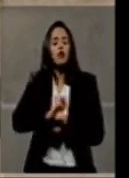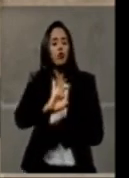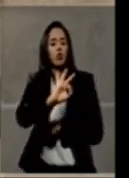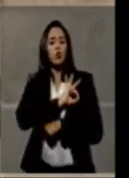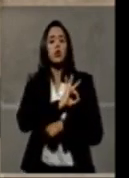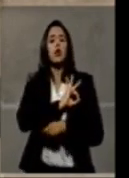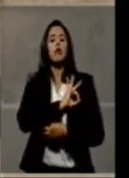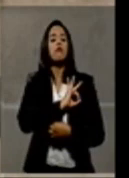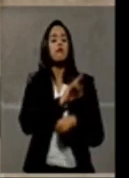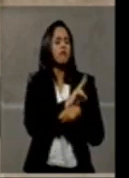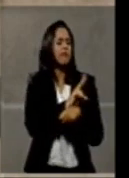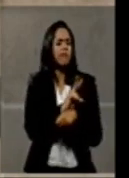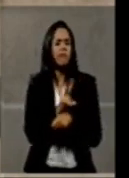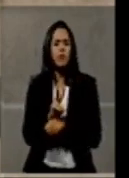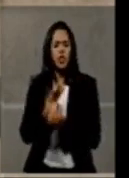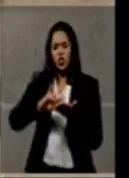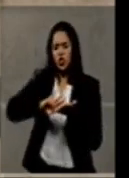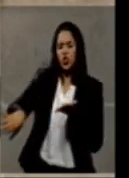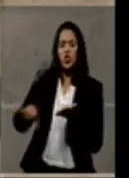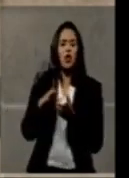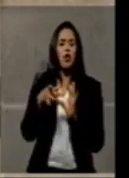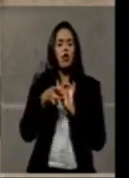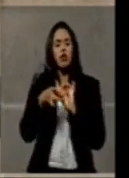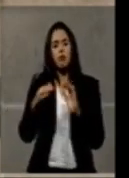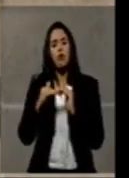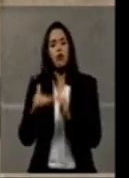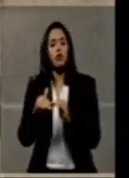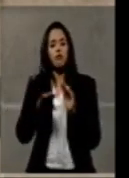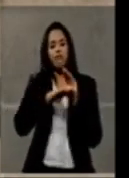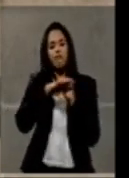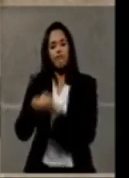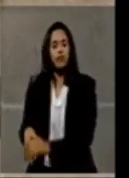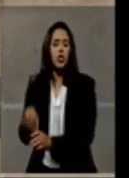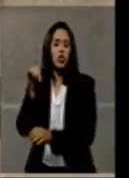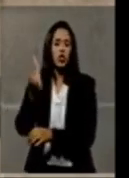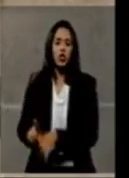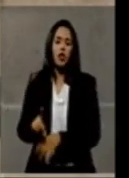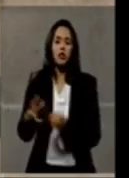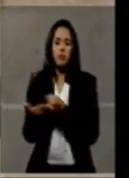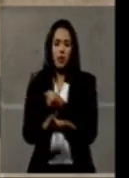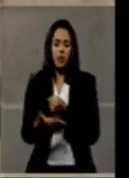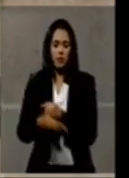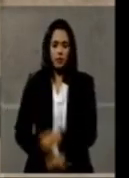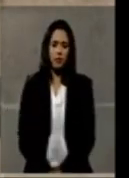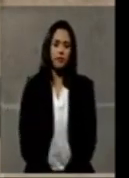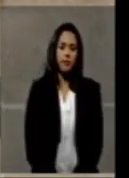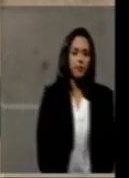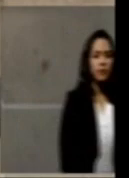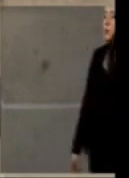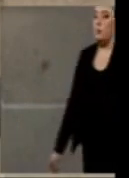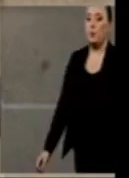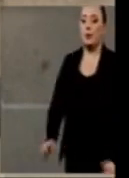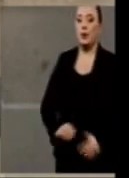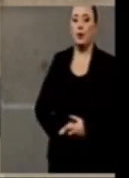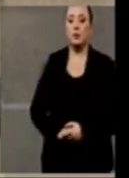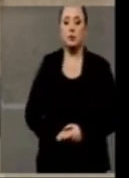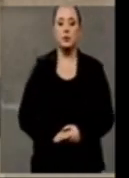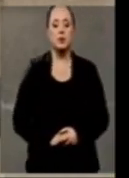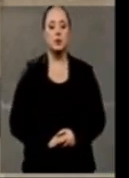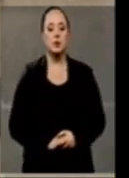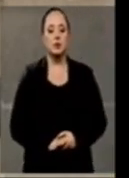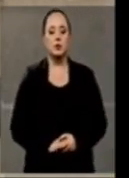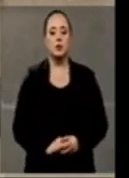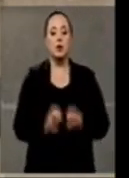que repele a democracia e suprime direitos elementares o clamor popular